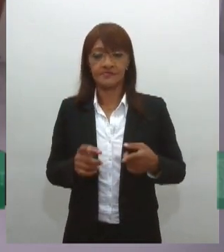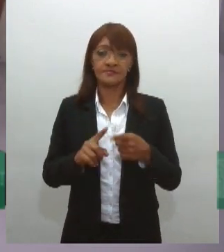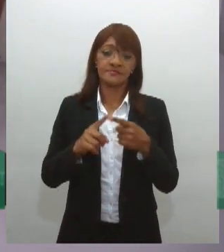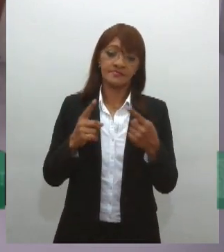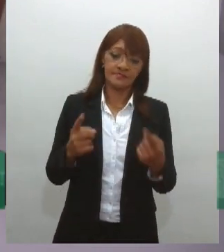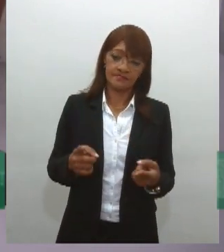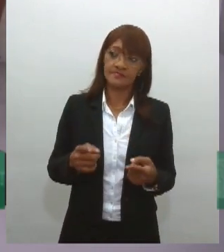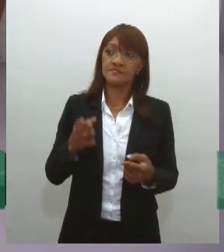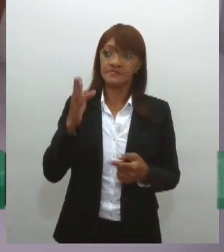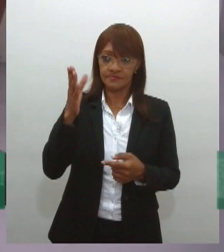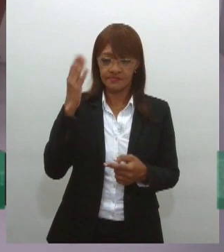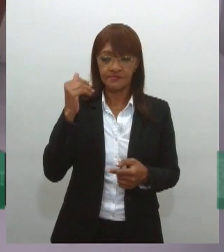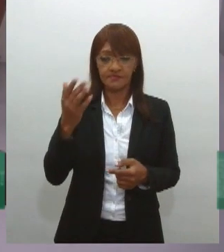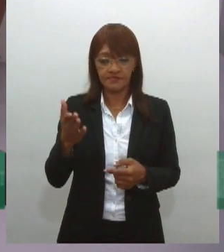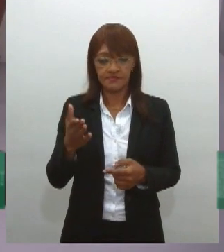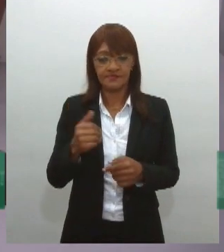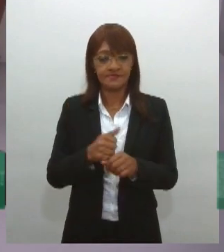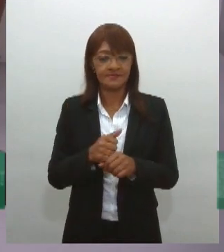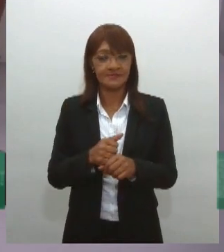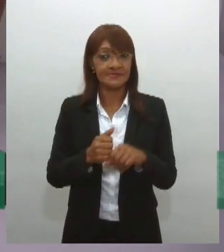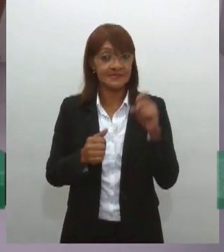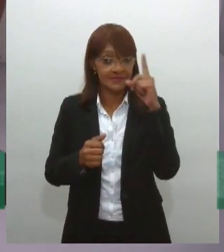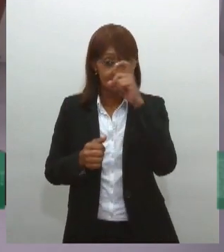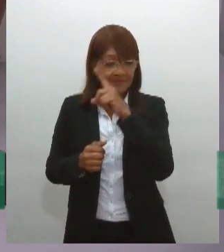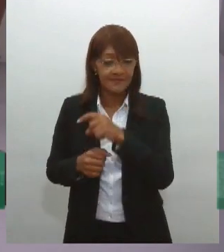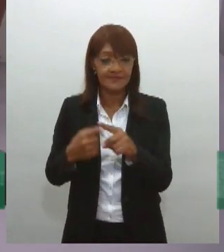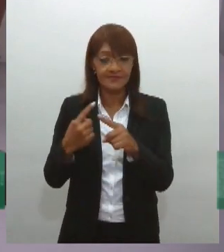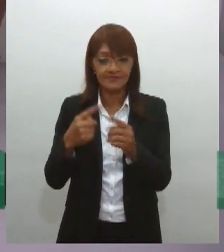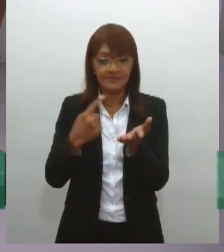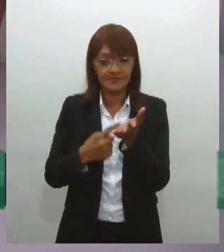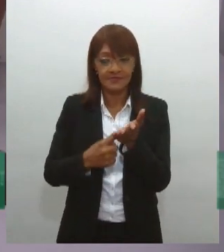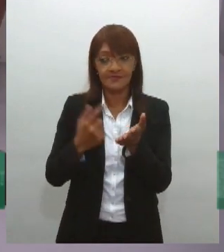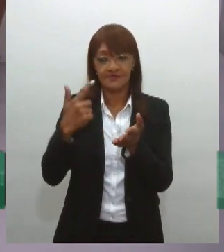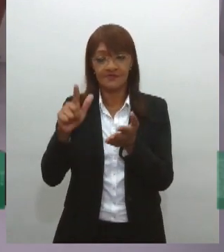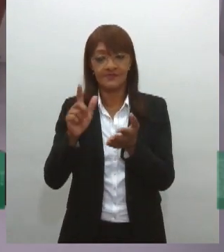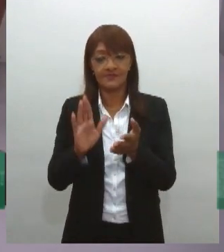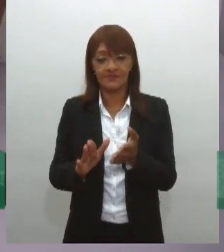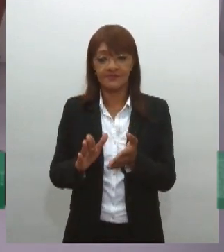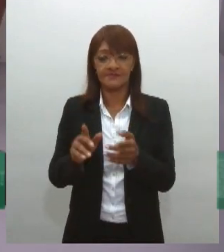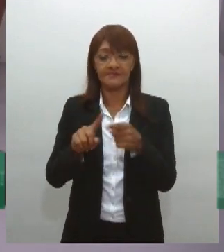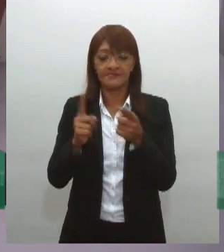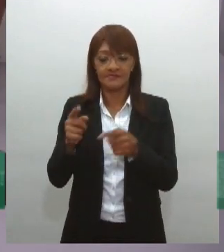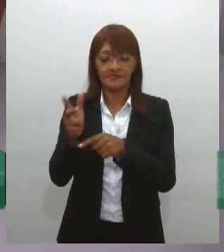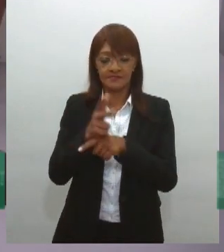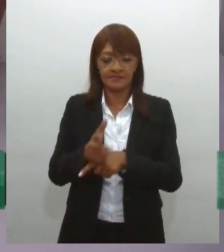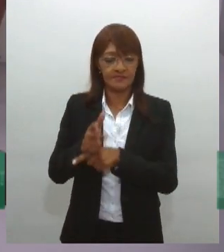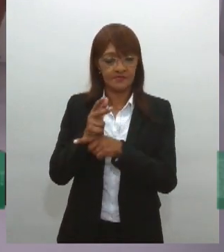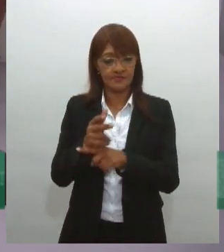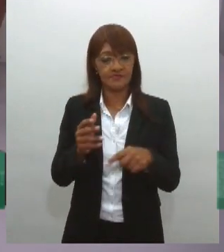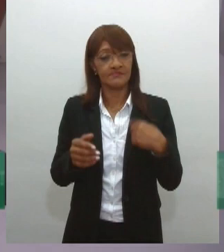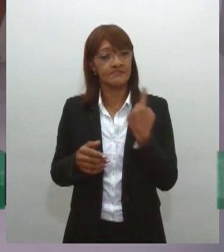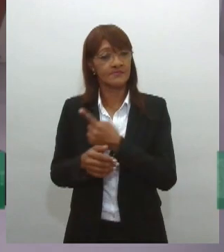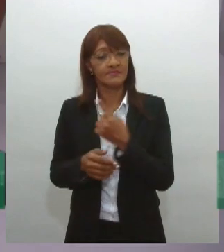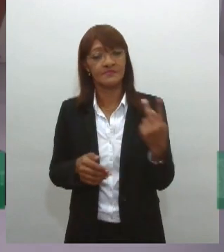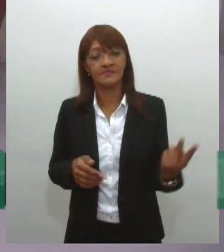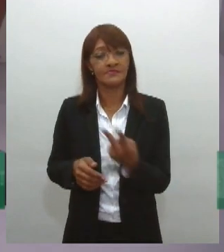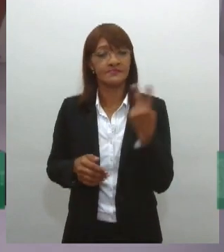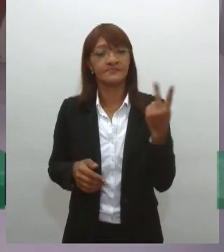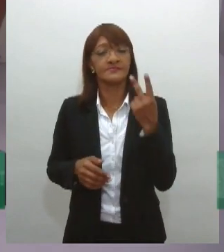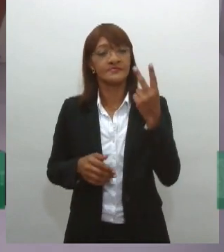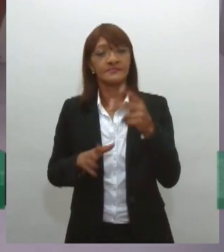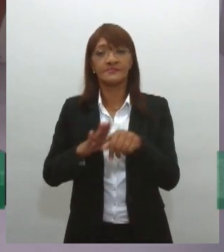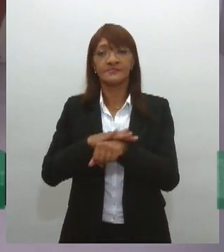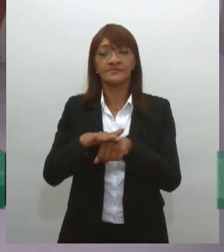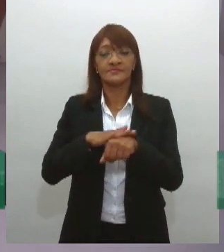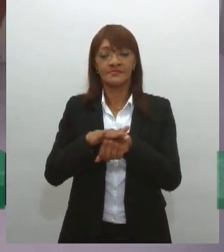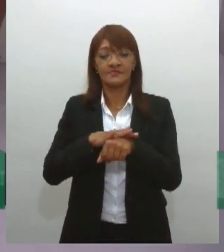sabe, a agenda dele é muito cheia e aí ele gravou esse vídeo aqui para a gente poder, né, enriquecer a nossa conversa no dia de hoje. E